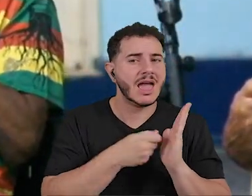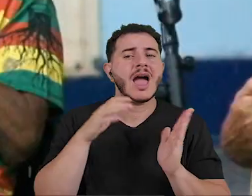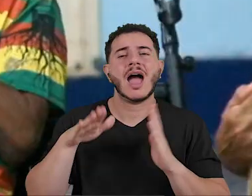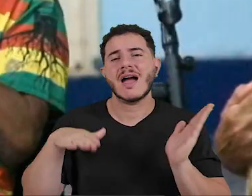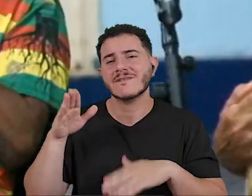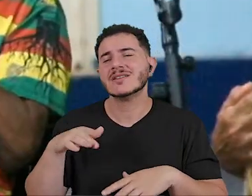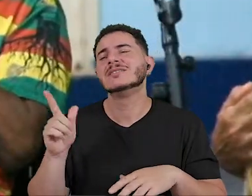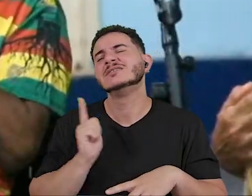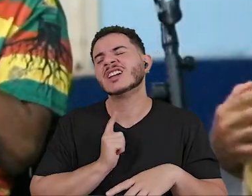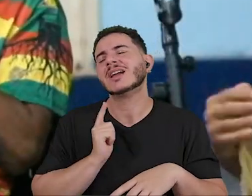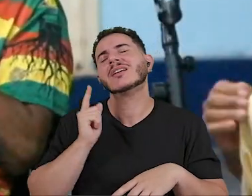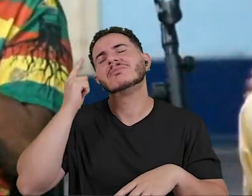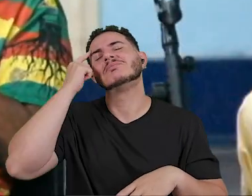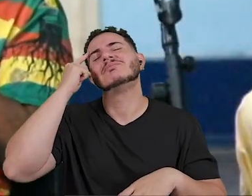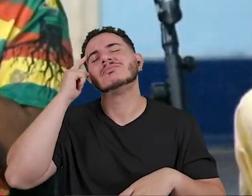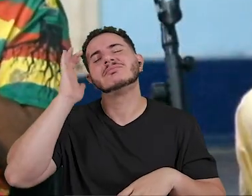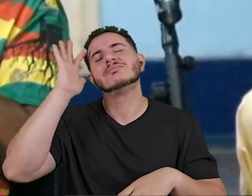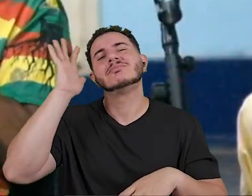tinha.